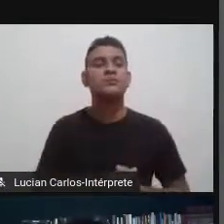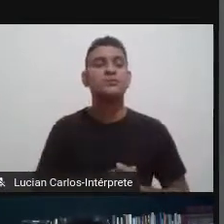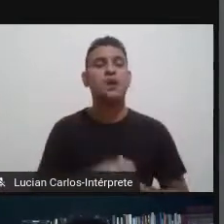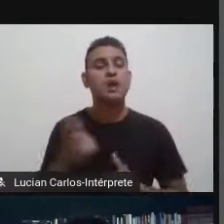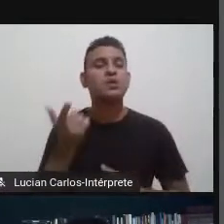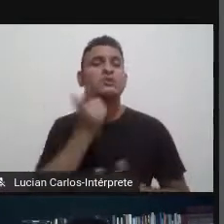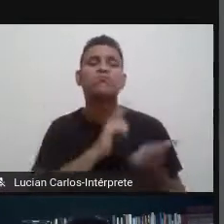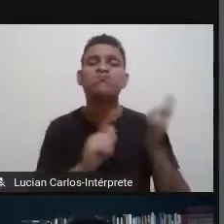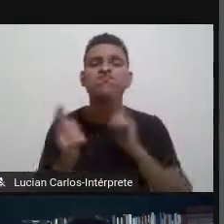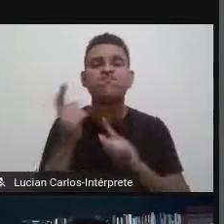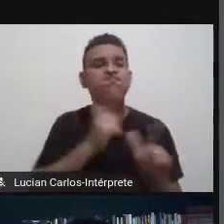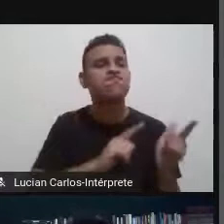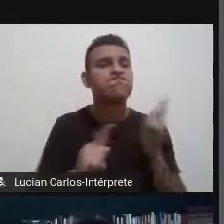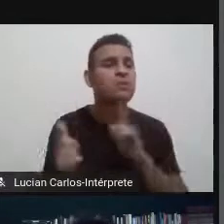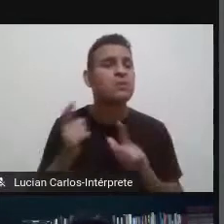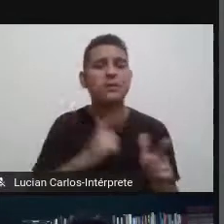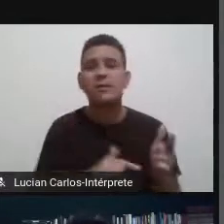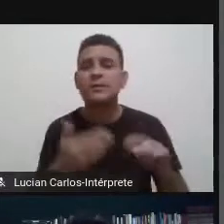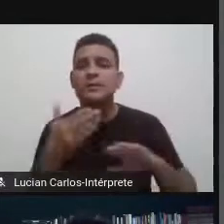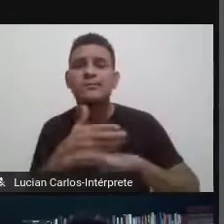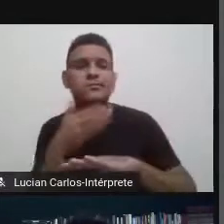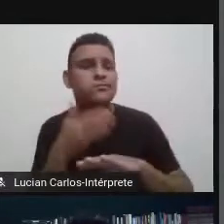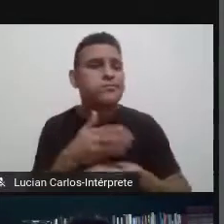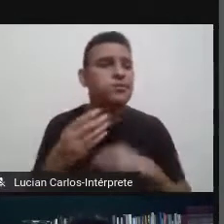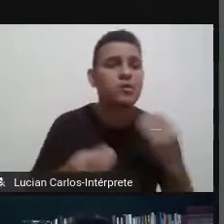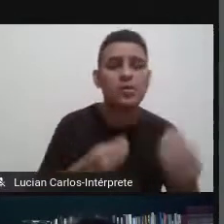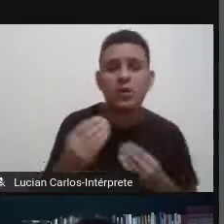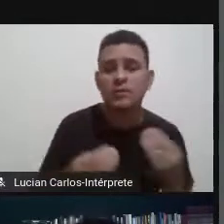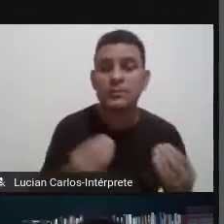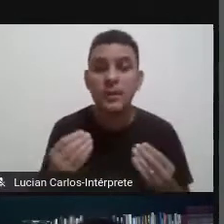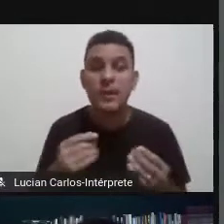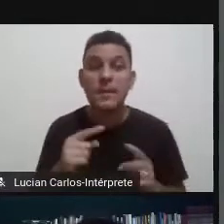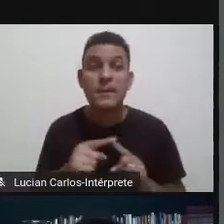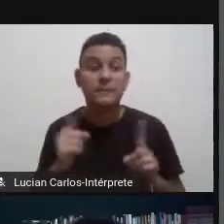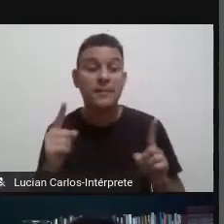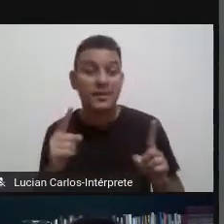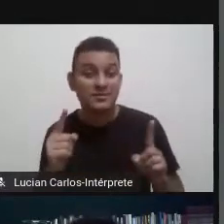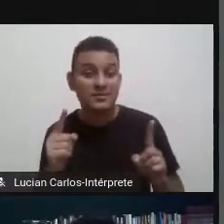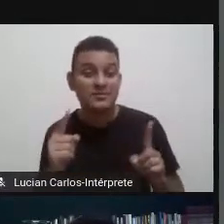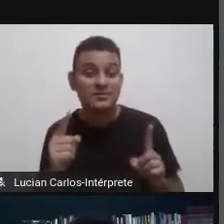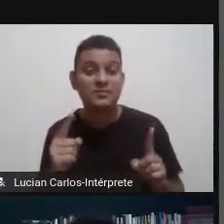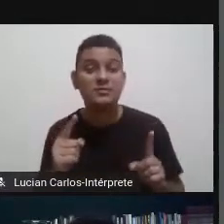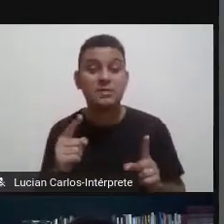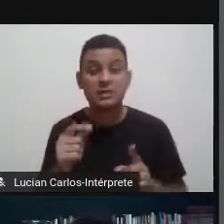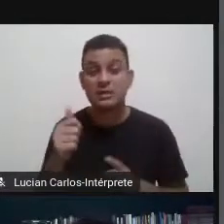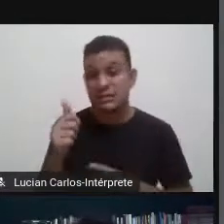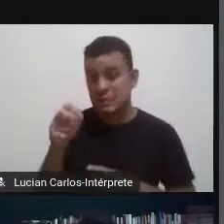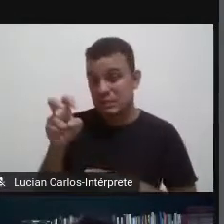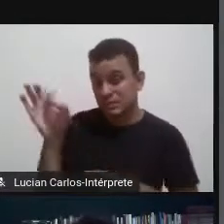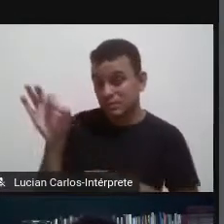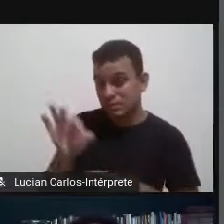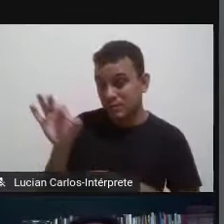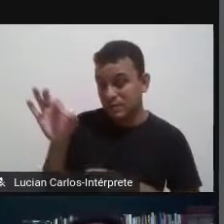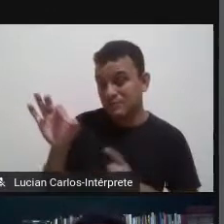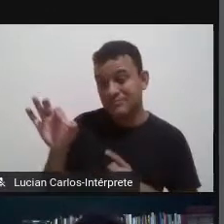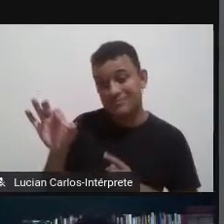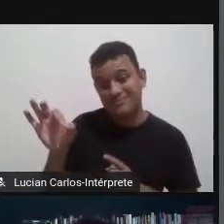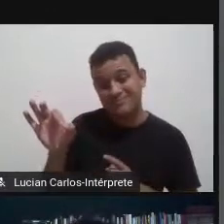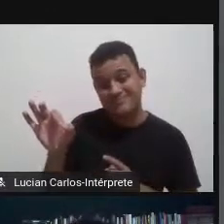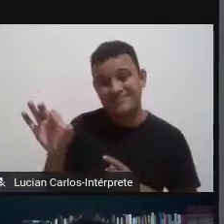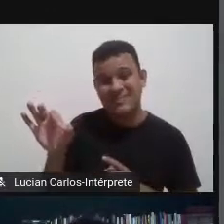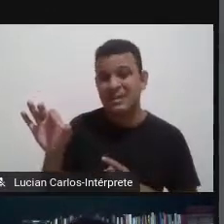conseguindo chegar, né, acessar esses alunos, mas esse percentual significativo da escola, nós não